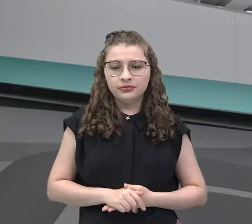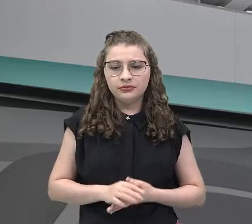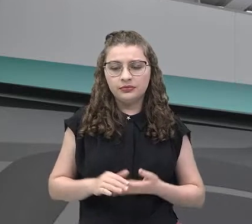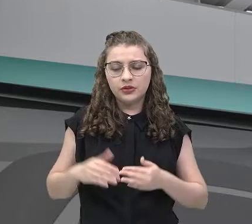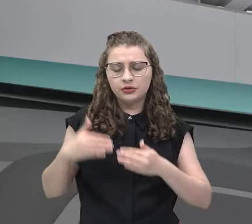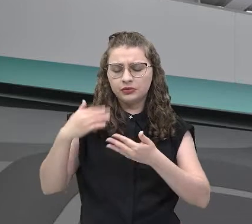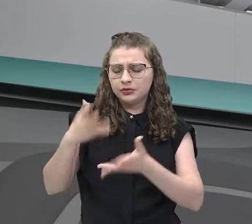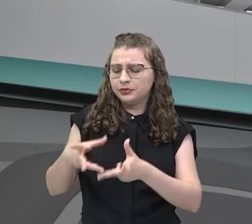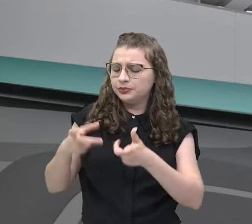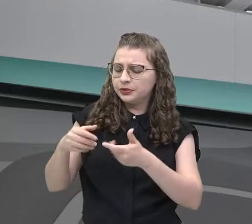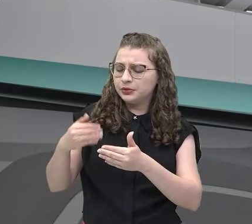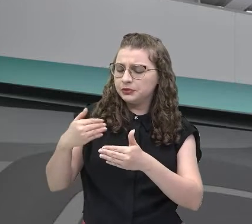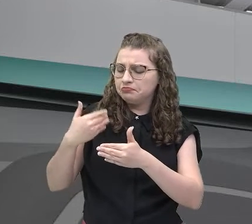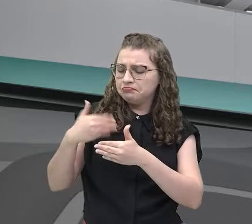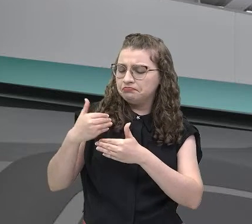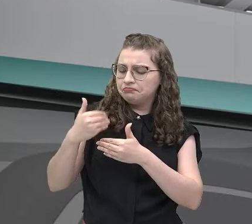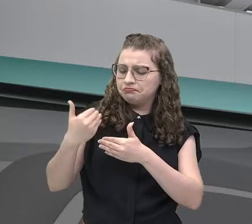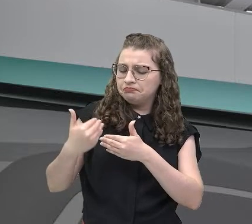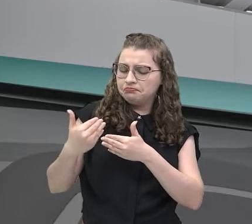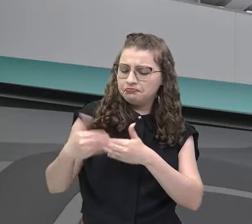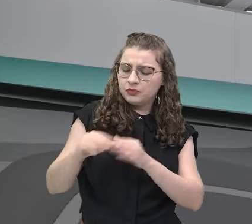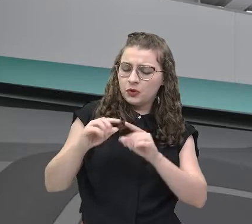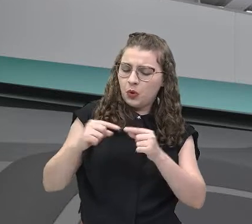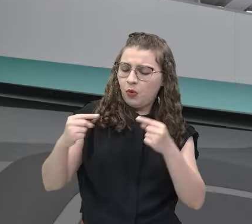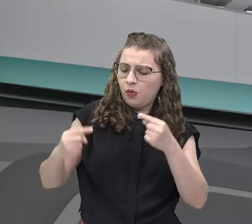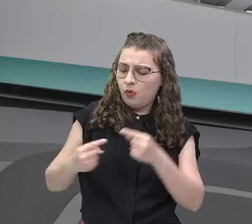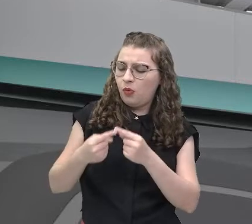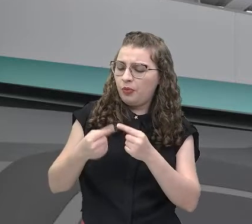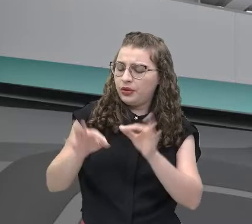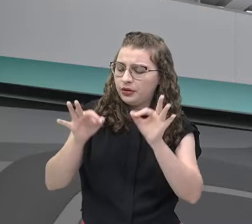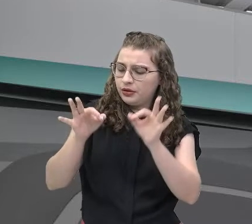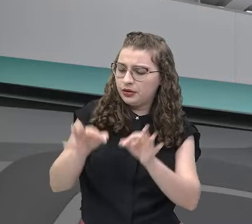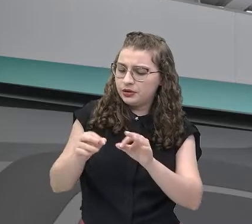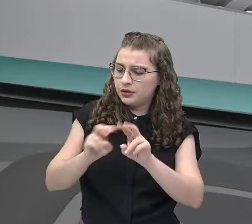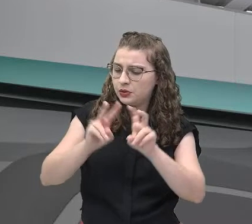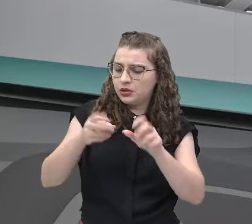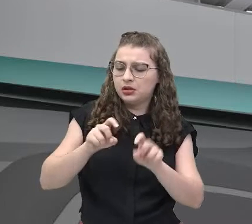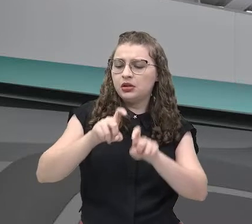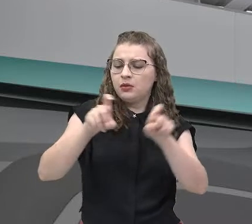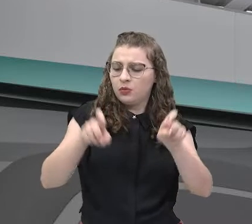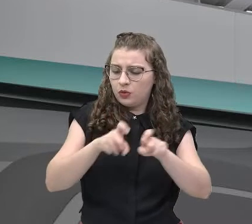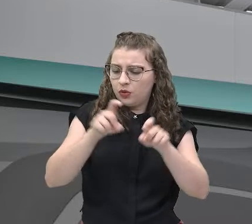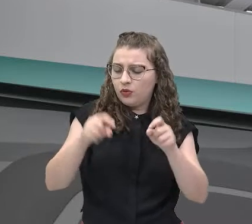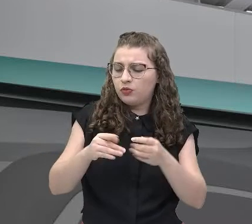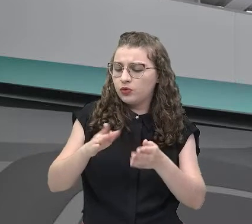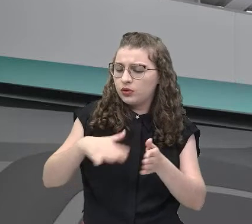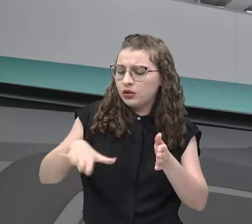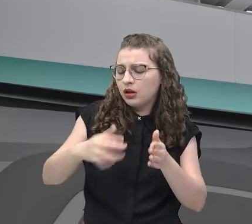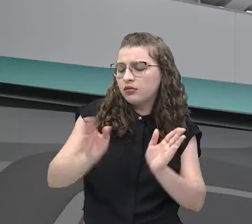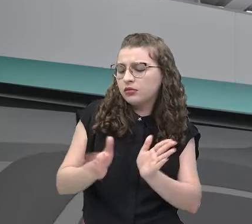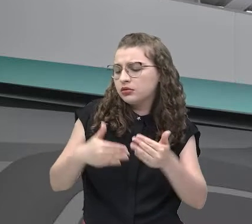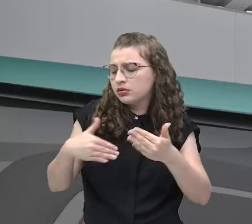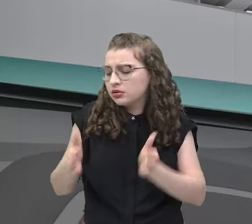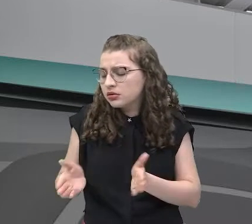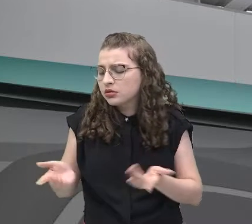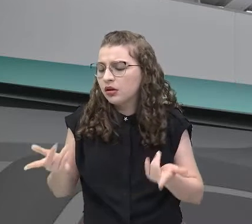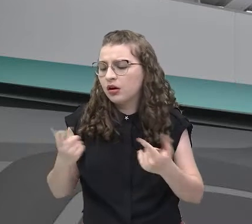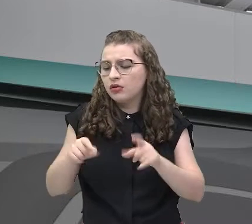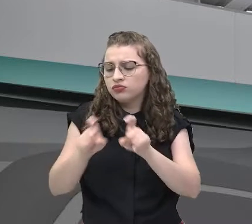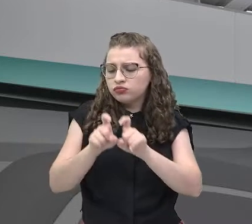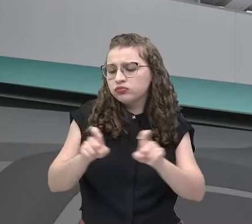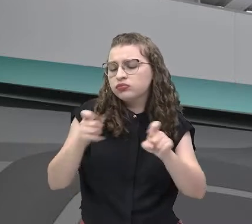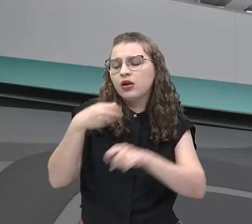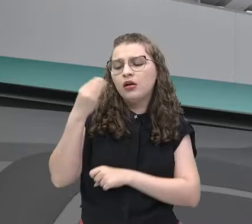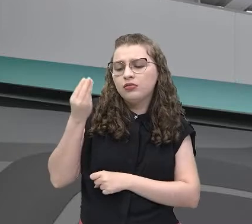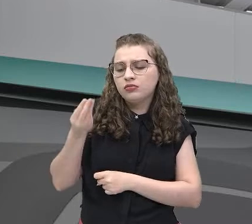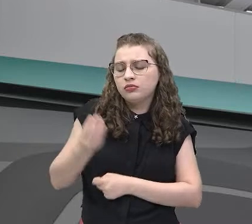passos anteriores vai se confirmando. Ele está falando sobre os computadores dentro da sala de aula, ou computadores na nossa